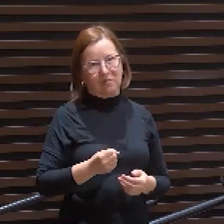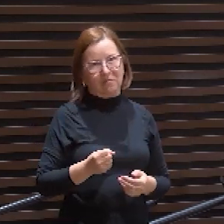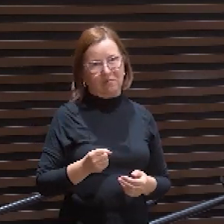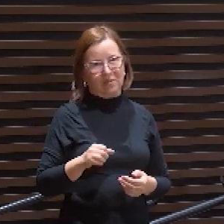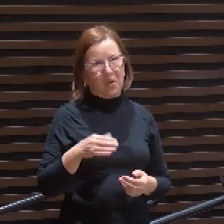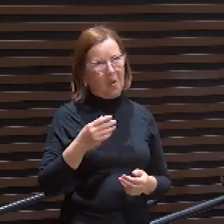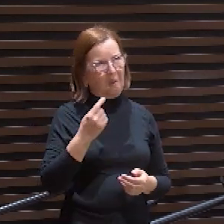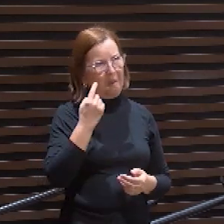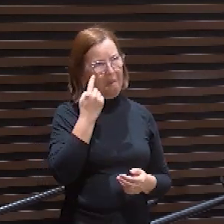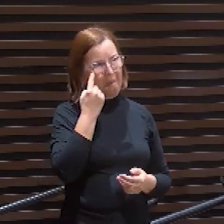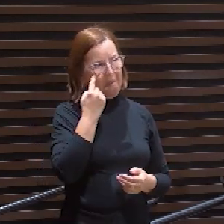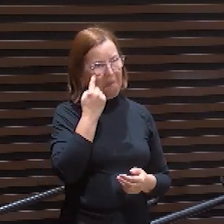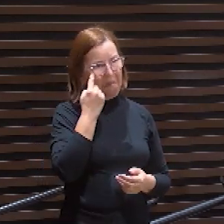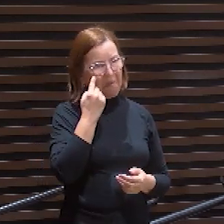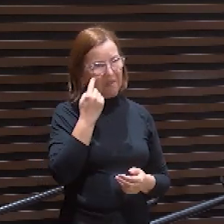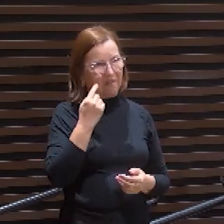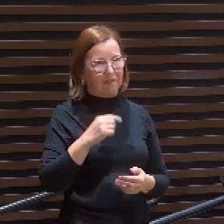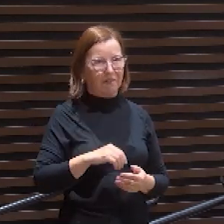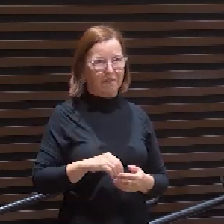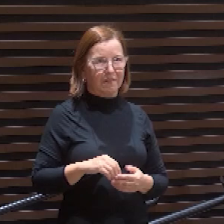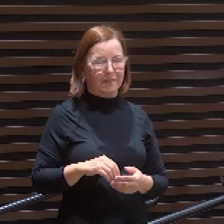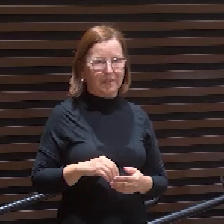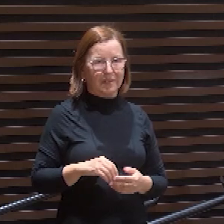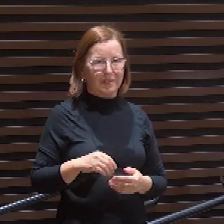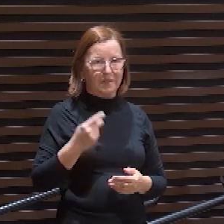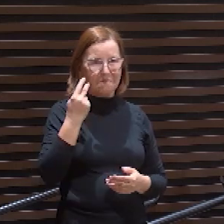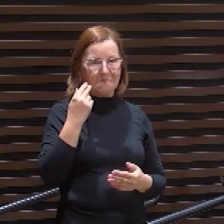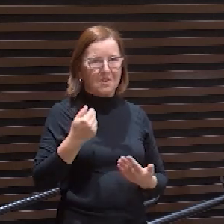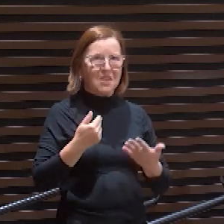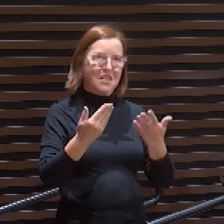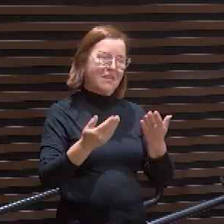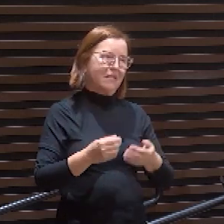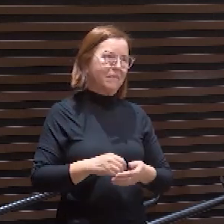cego para ofertar.